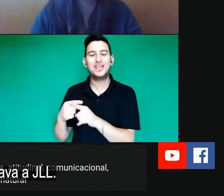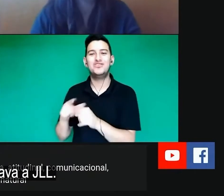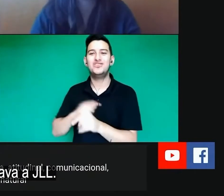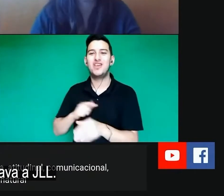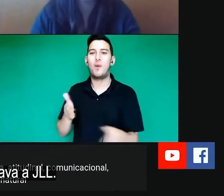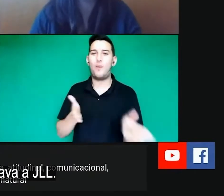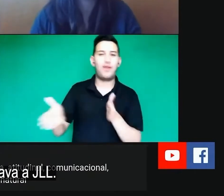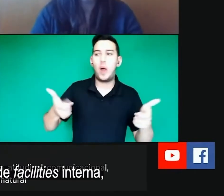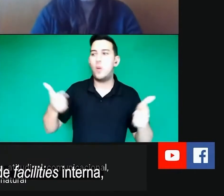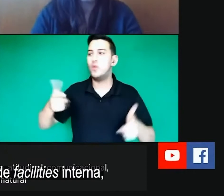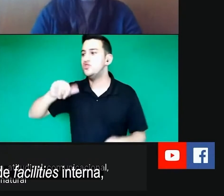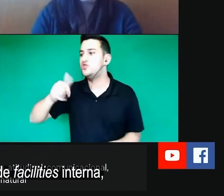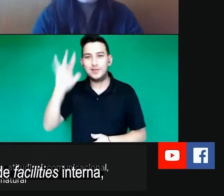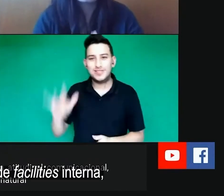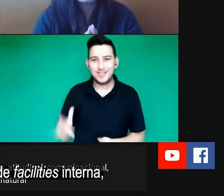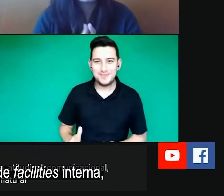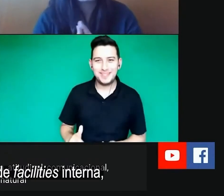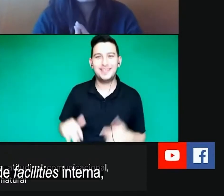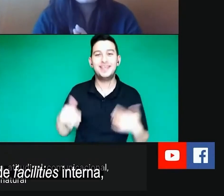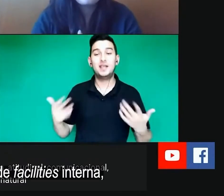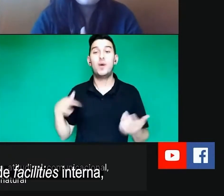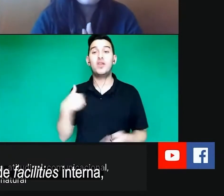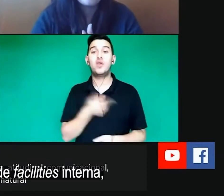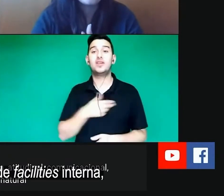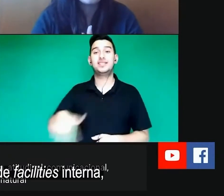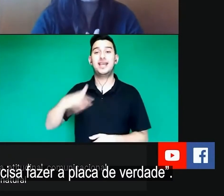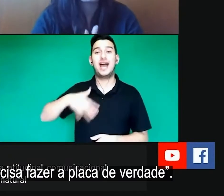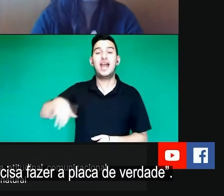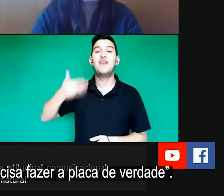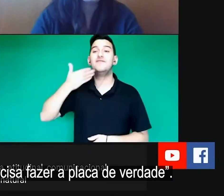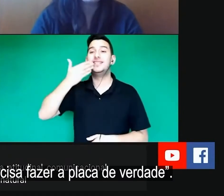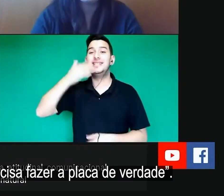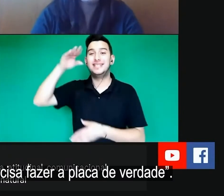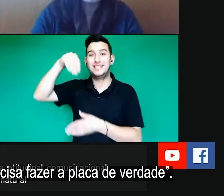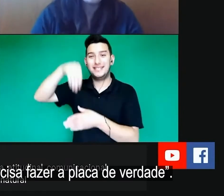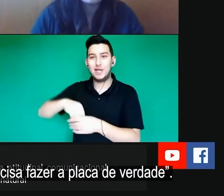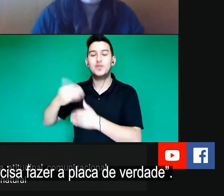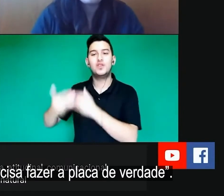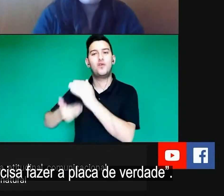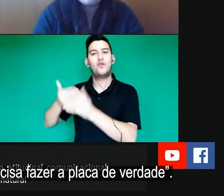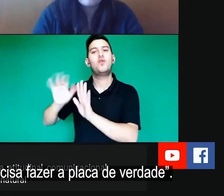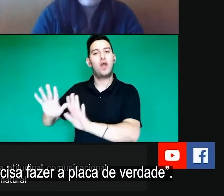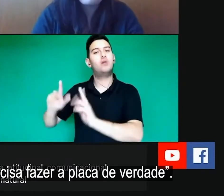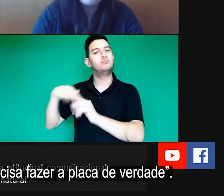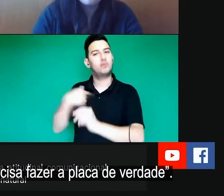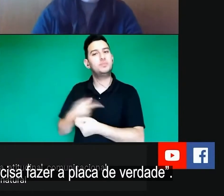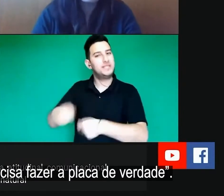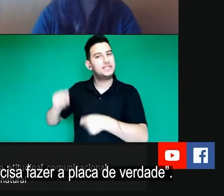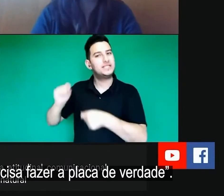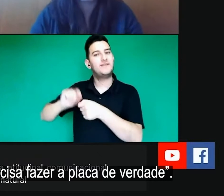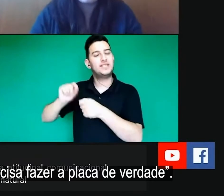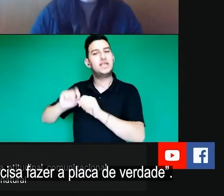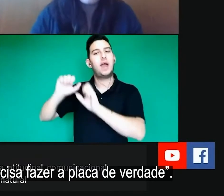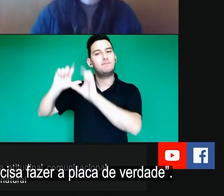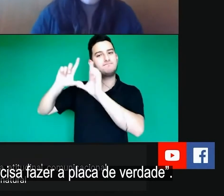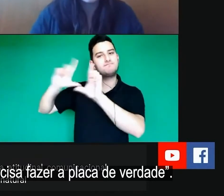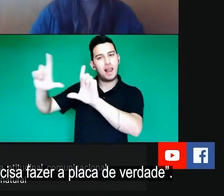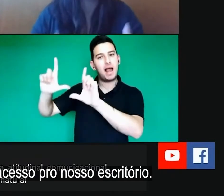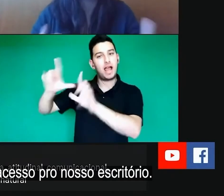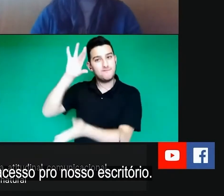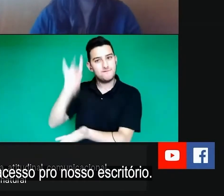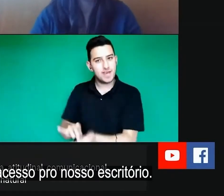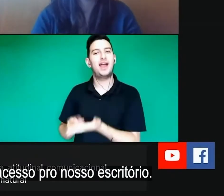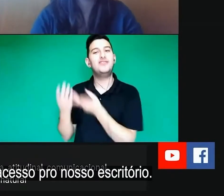onde estava a JLL. E aí, a nossa área de facilities interna pegou e desenvolveu, falou, não, a gente precisa fazer a placa de verdade,